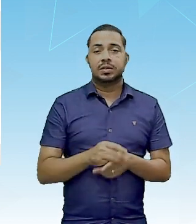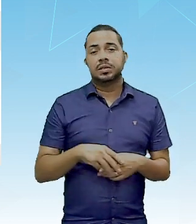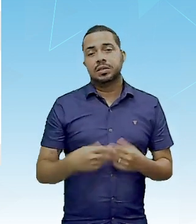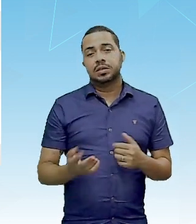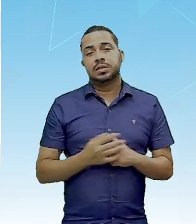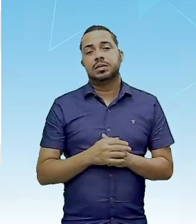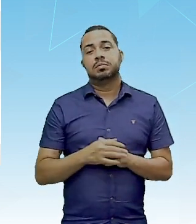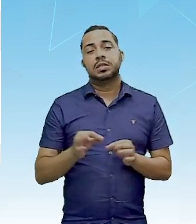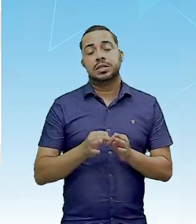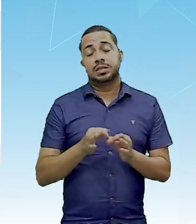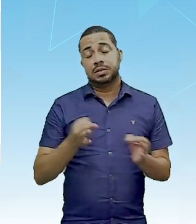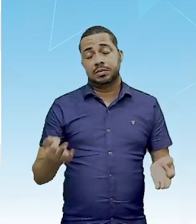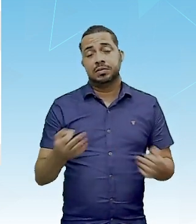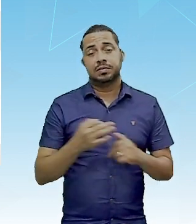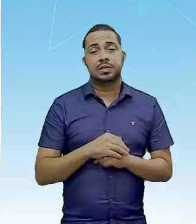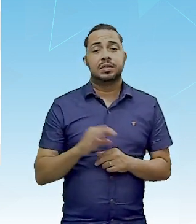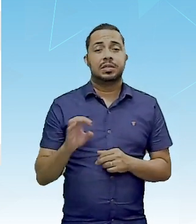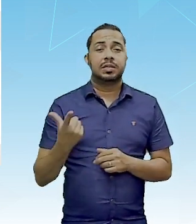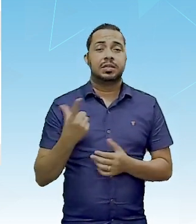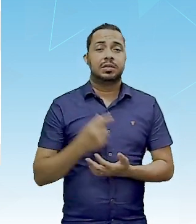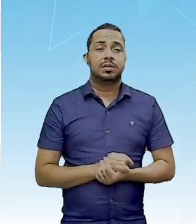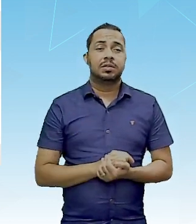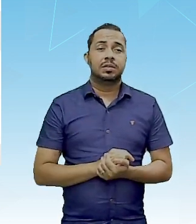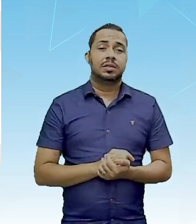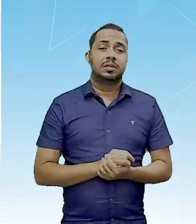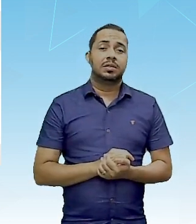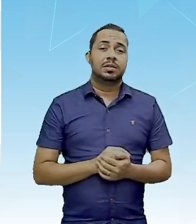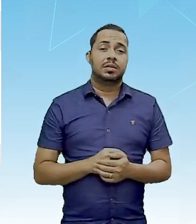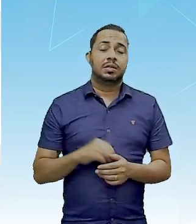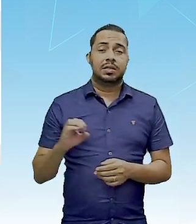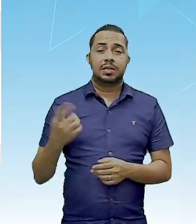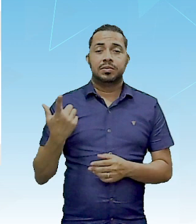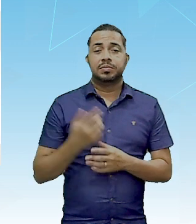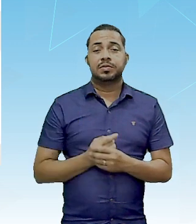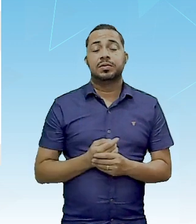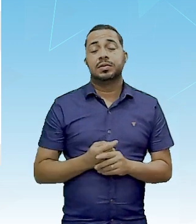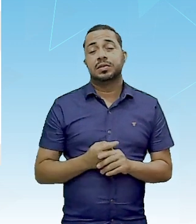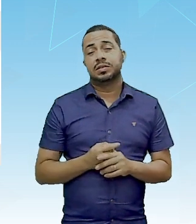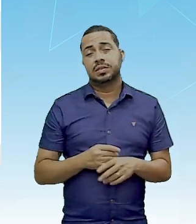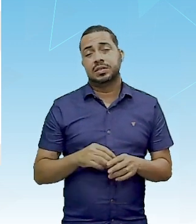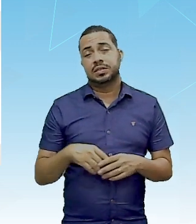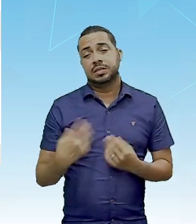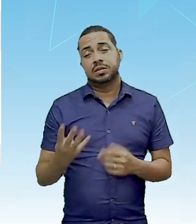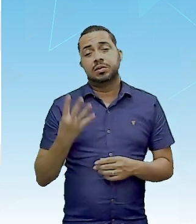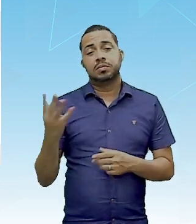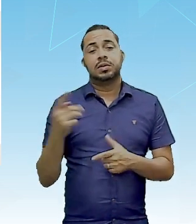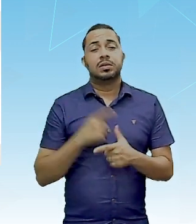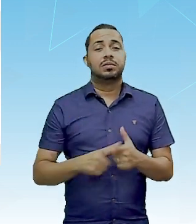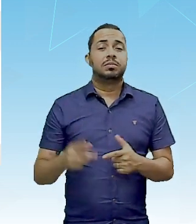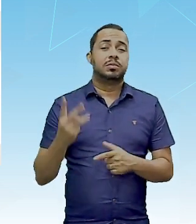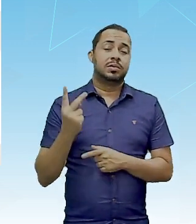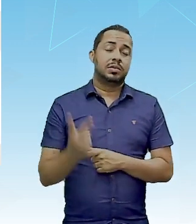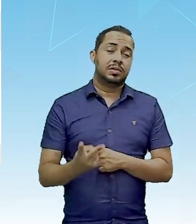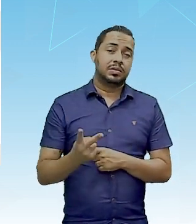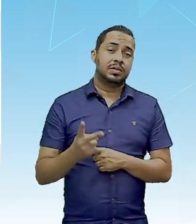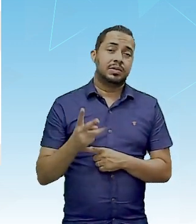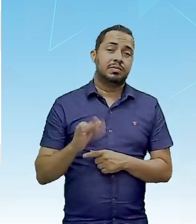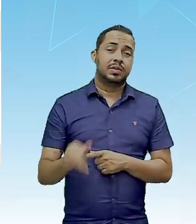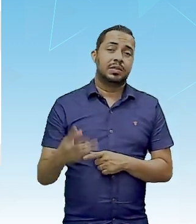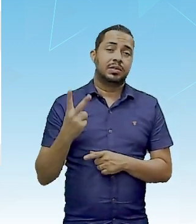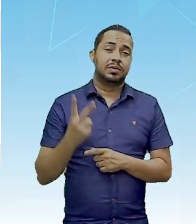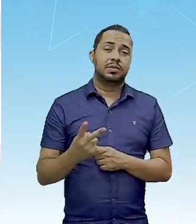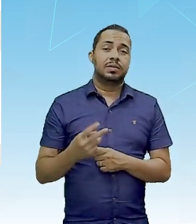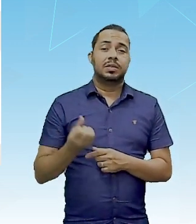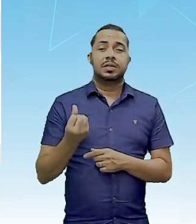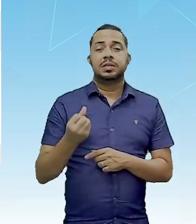para simplificar, claro, né? Óbvio. Simplifica. 4 por 2 vai dar 2,